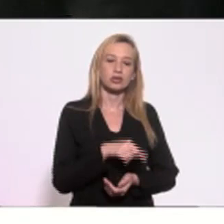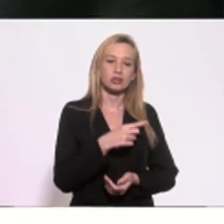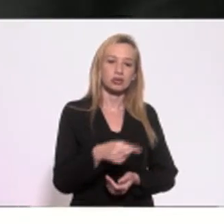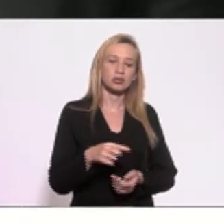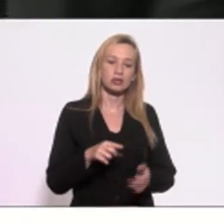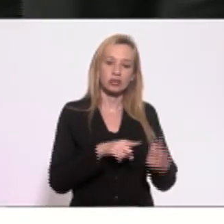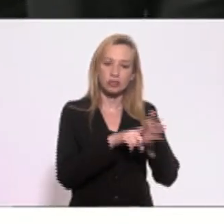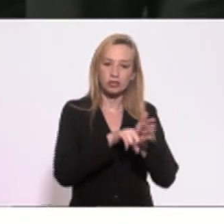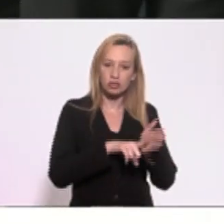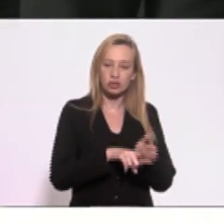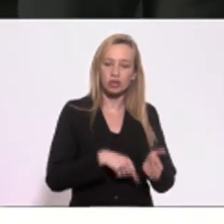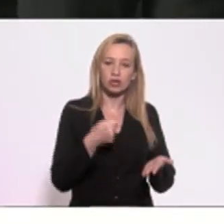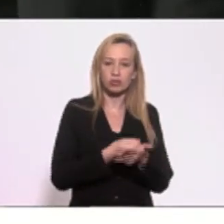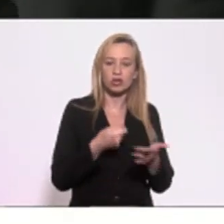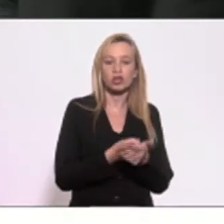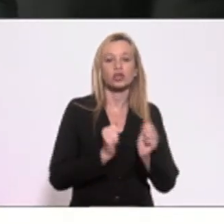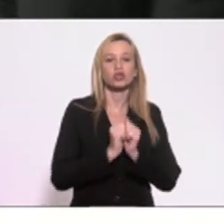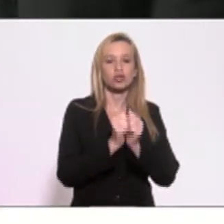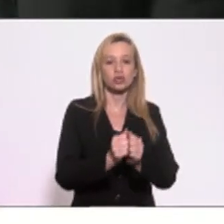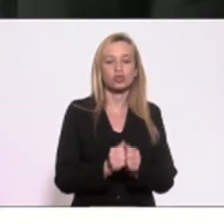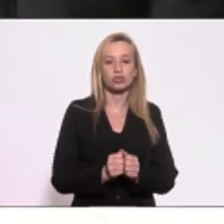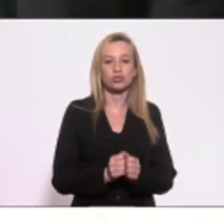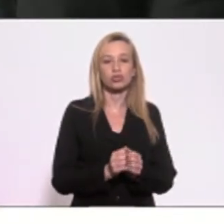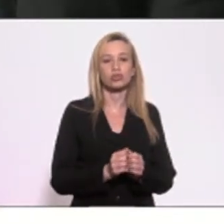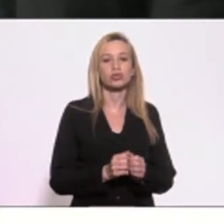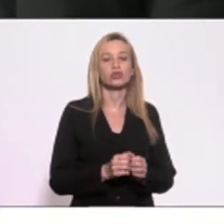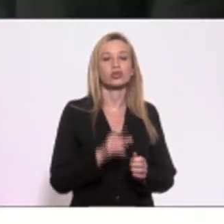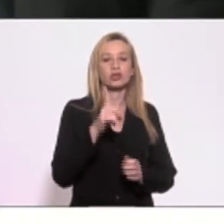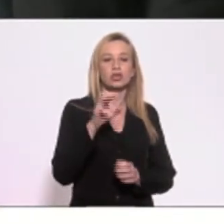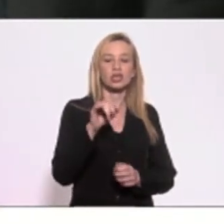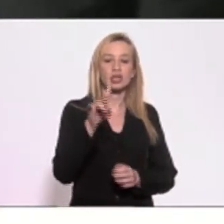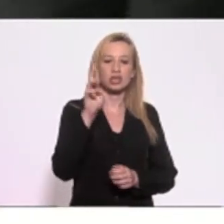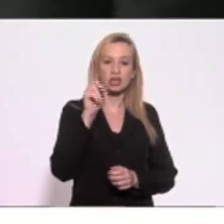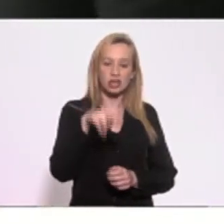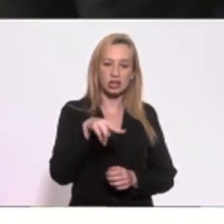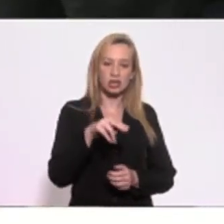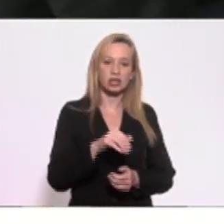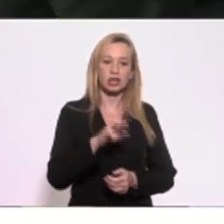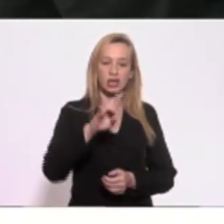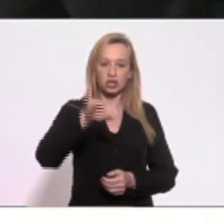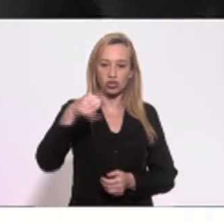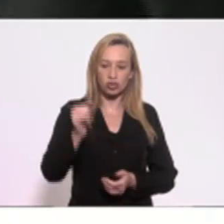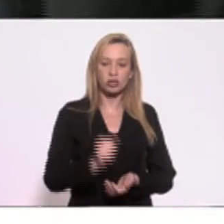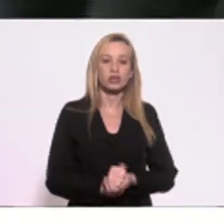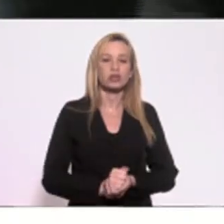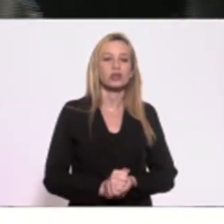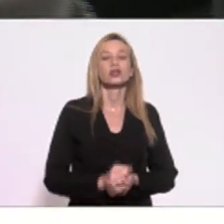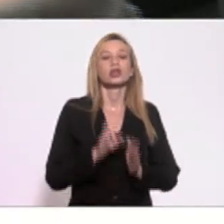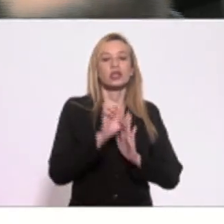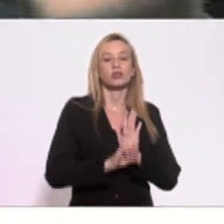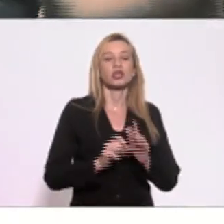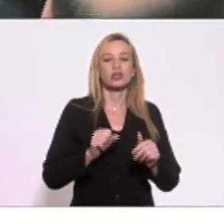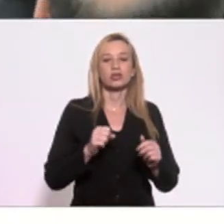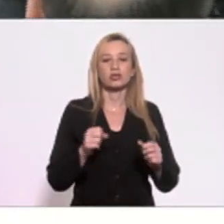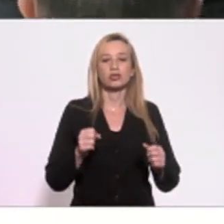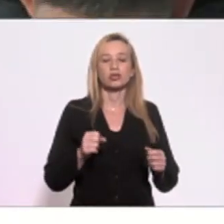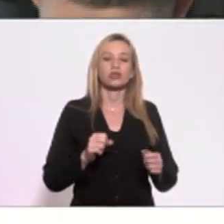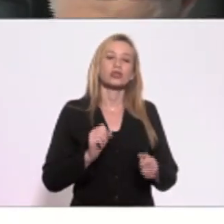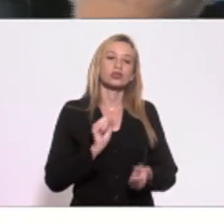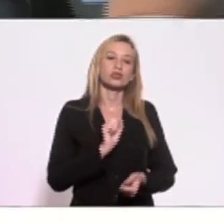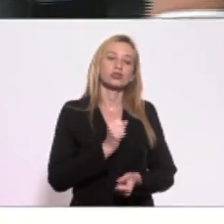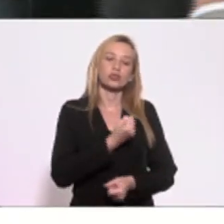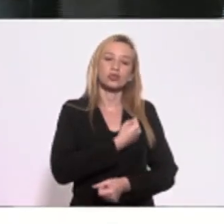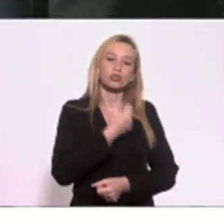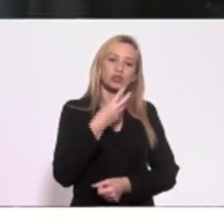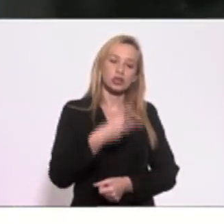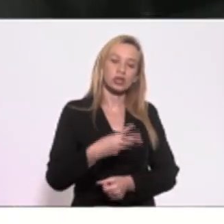vistoria veicular obrigatória junto ao Departamento de Trânsito do Estado do Rio de Janeiro, DETRAN, RJ. Emenda modificativa número 3. Modifique-se o